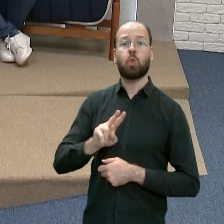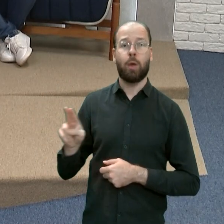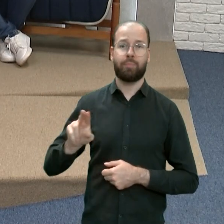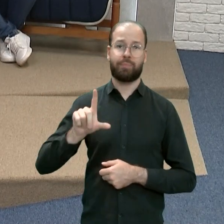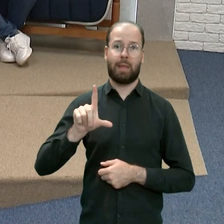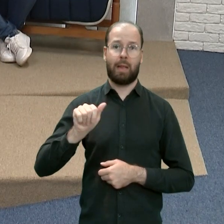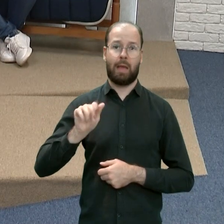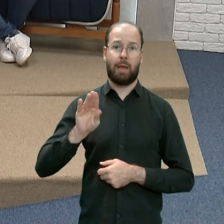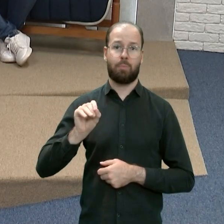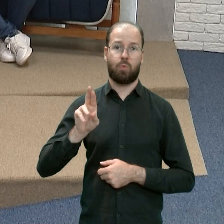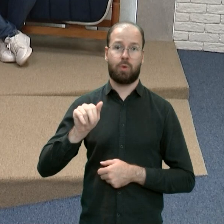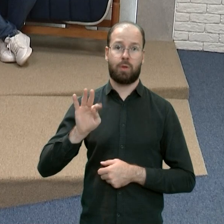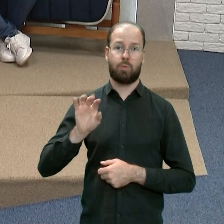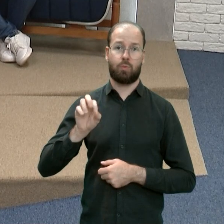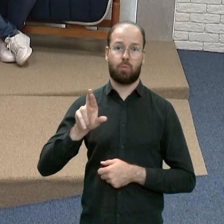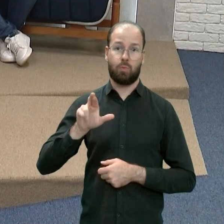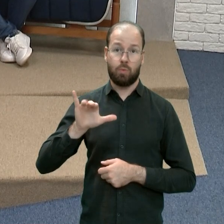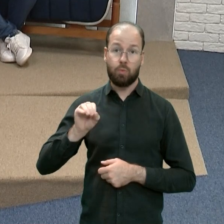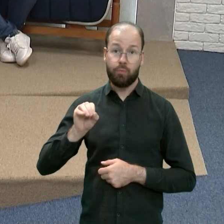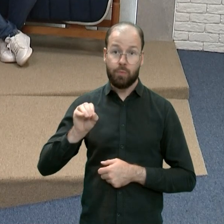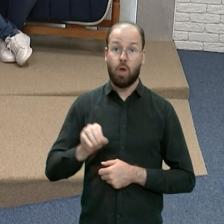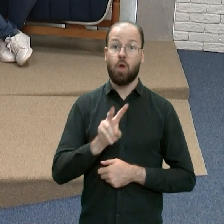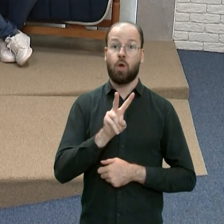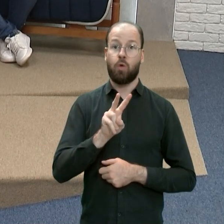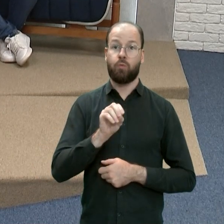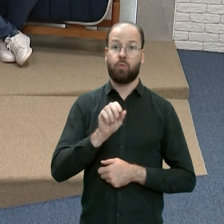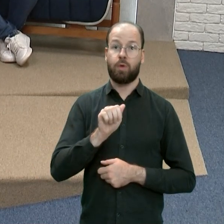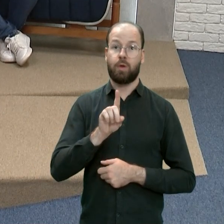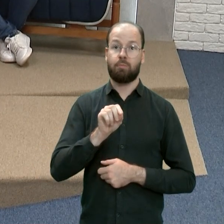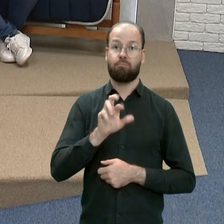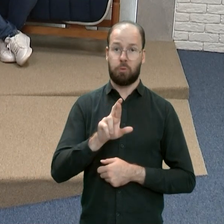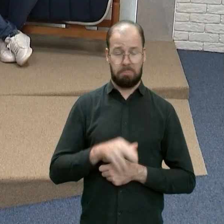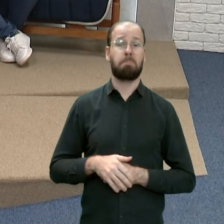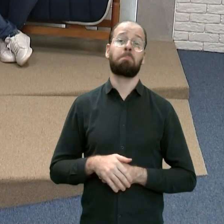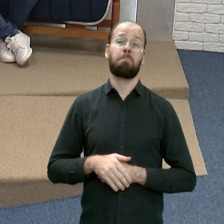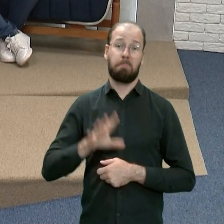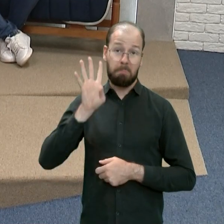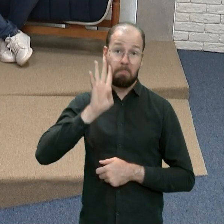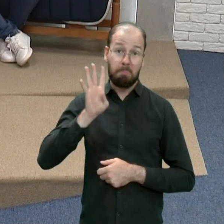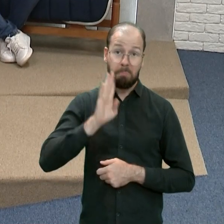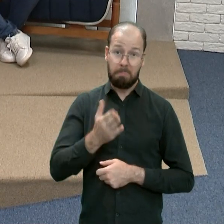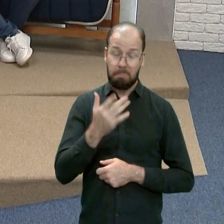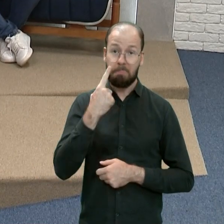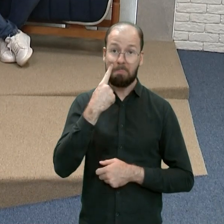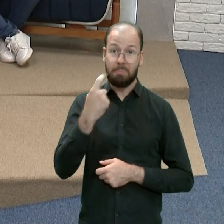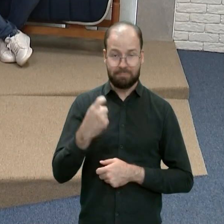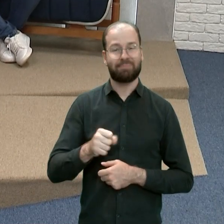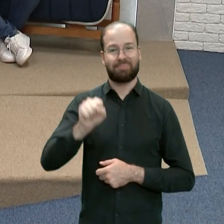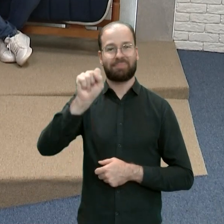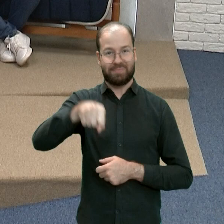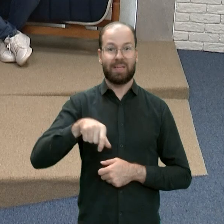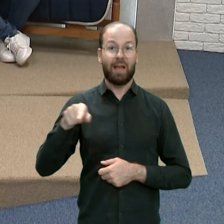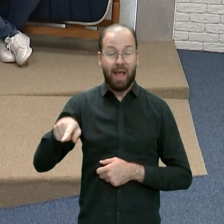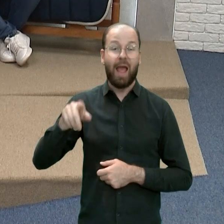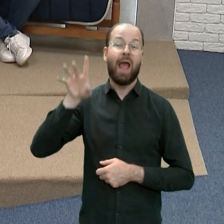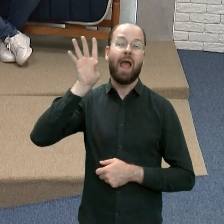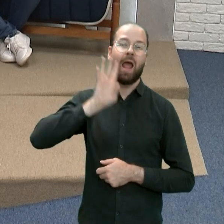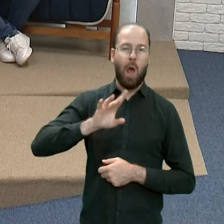Voador, professor. Sim, o nome é bastante curioso, né? Mas vem muito em virtude do uso do